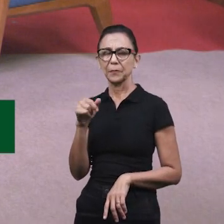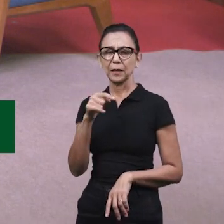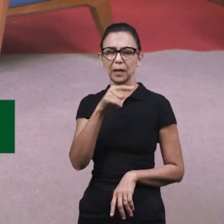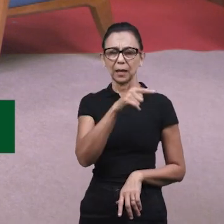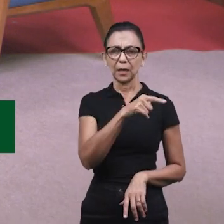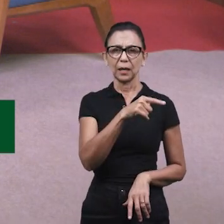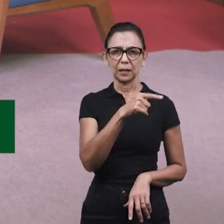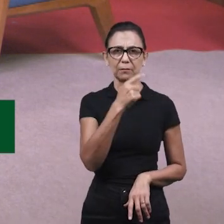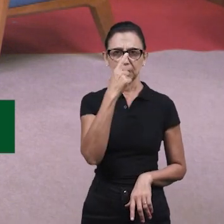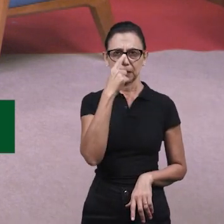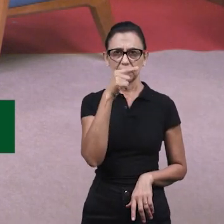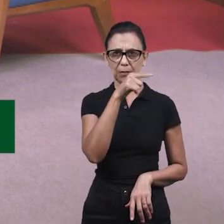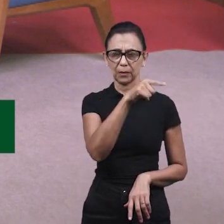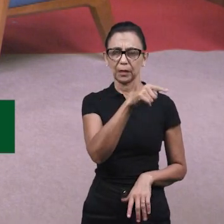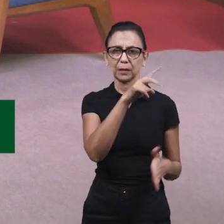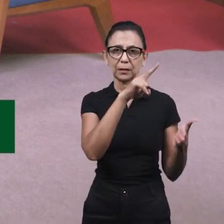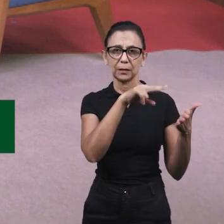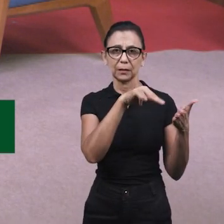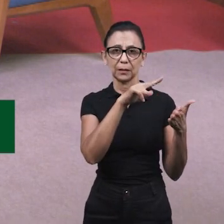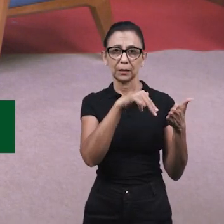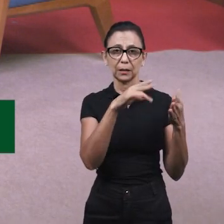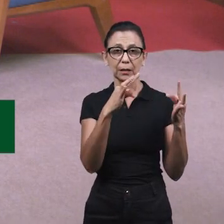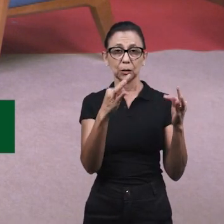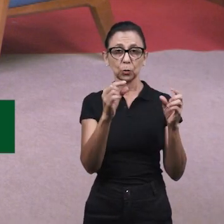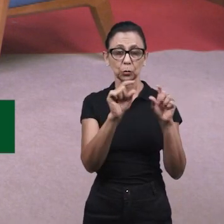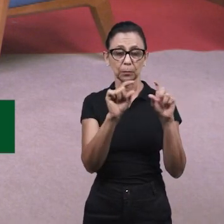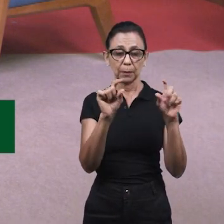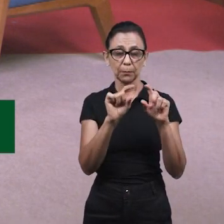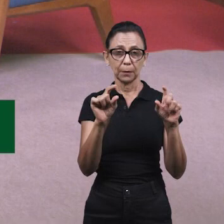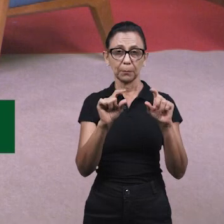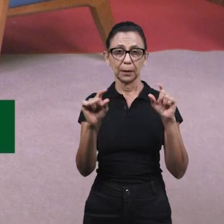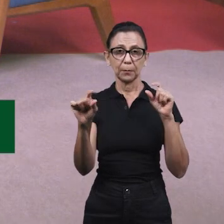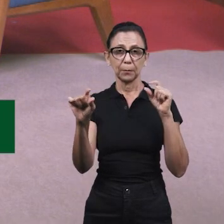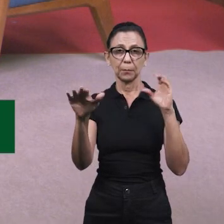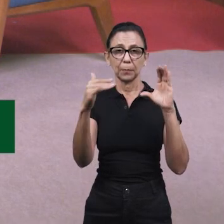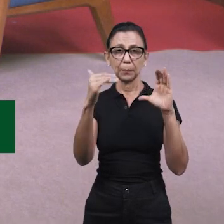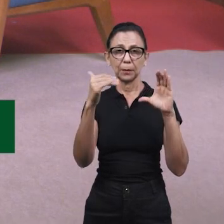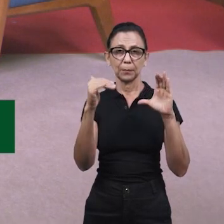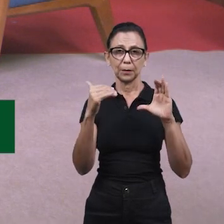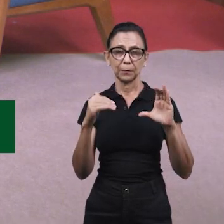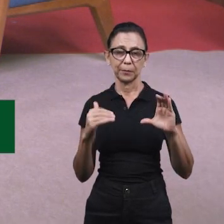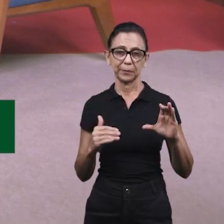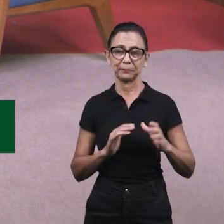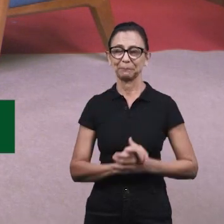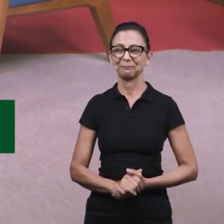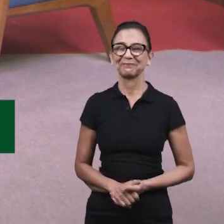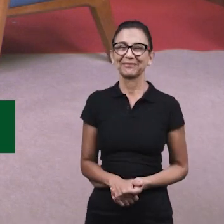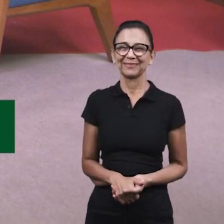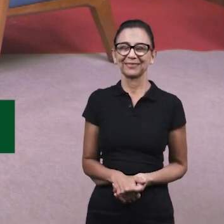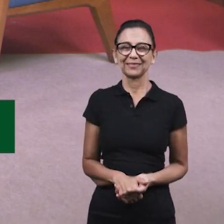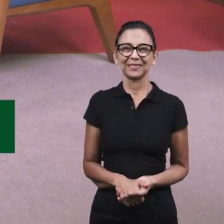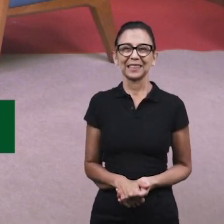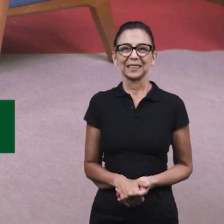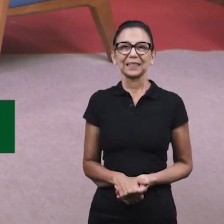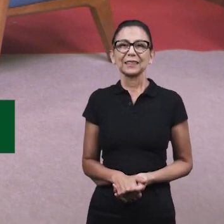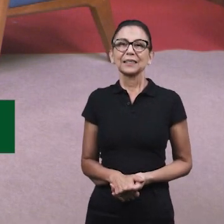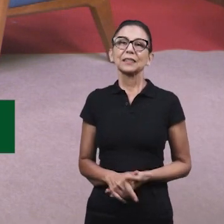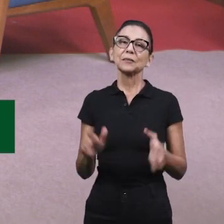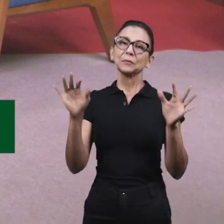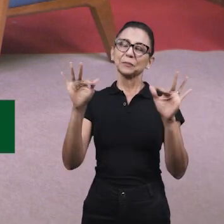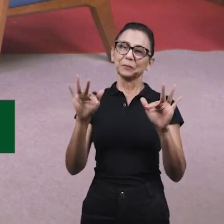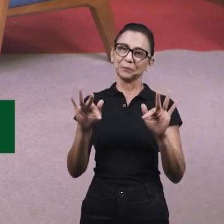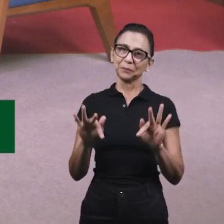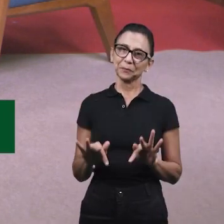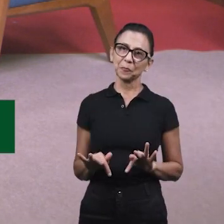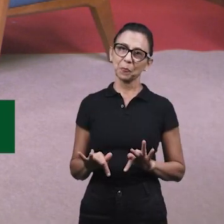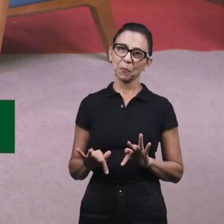lê todas as participações, e o Senhor tem nos abençoado muito com as participações dos irmãos. Muito bem, nós chegamos assim ao